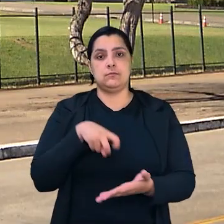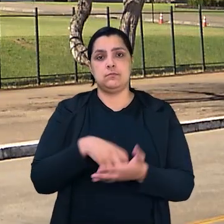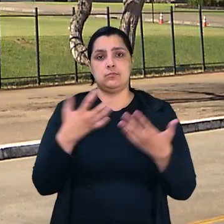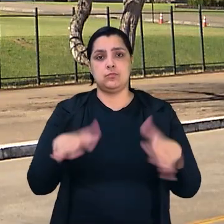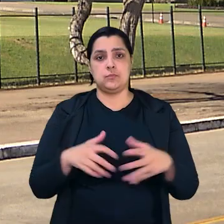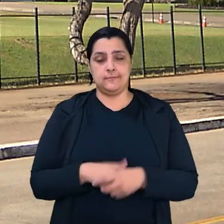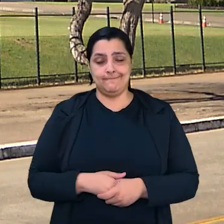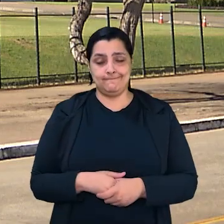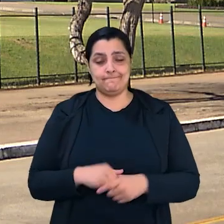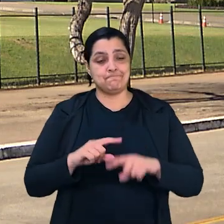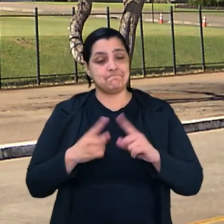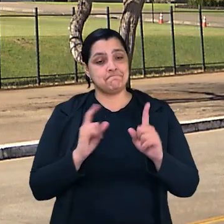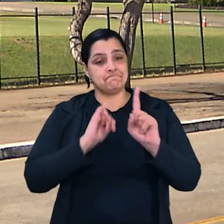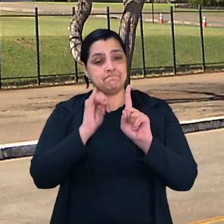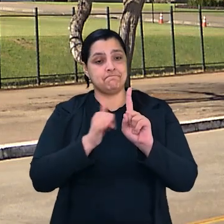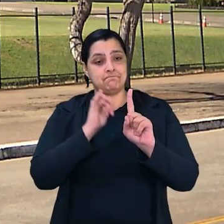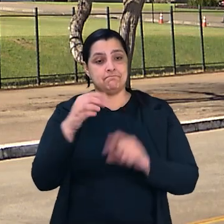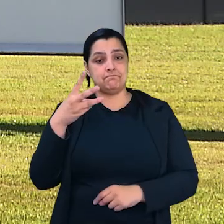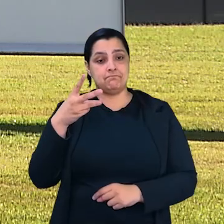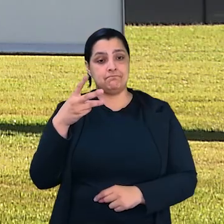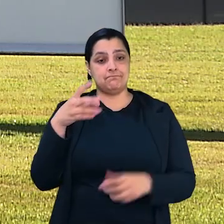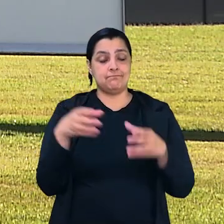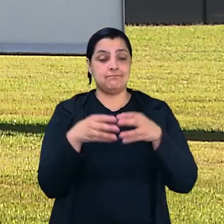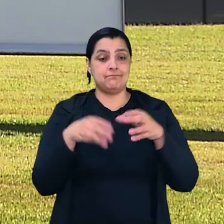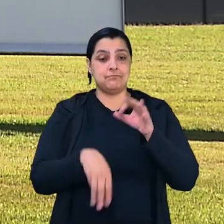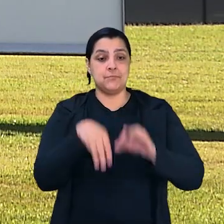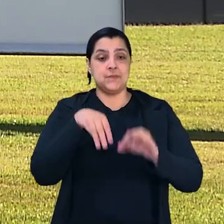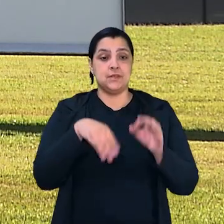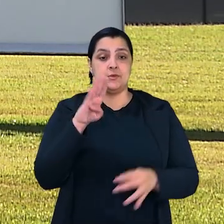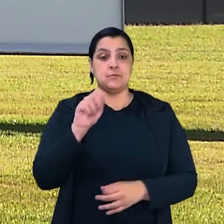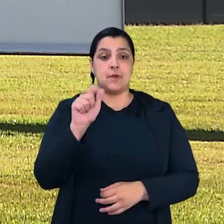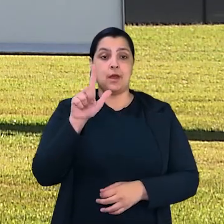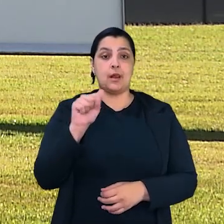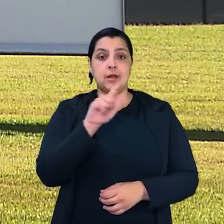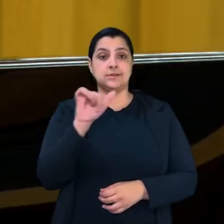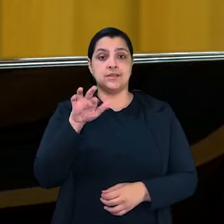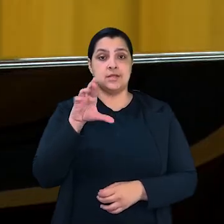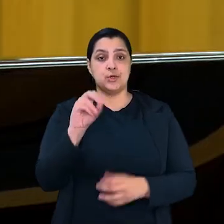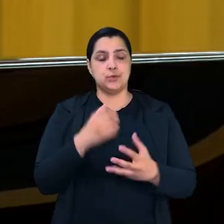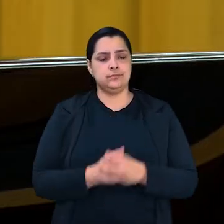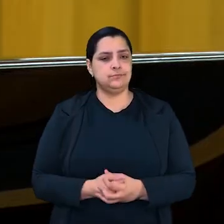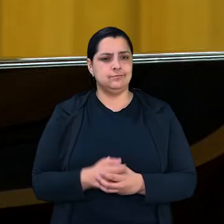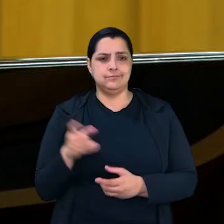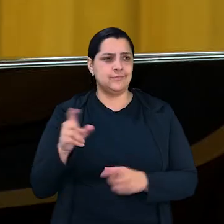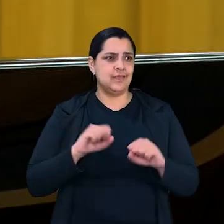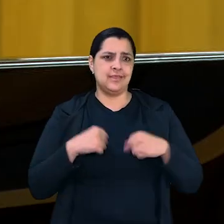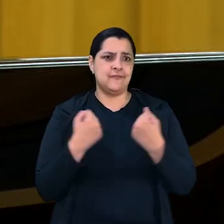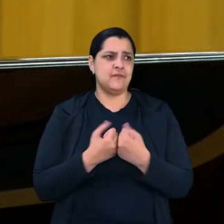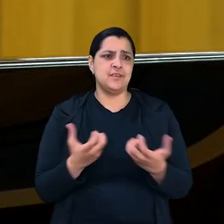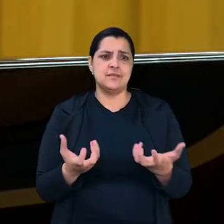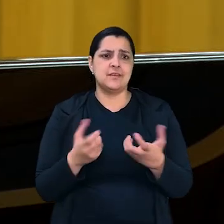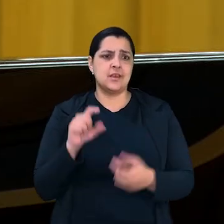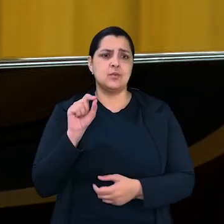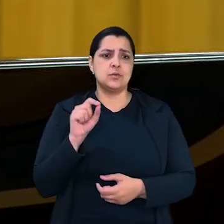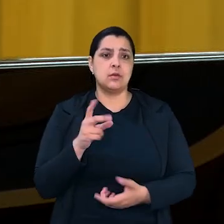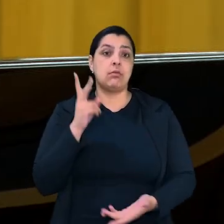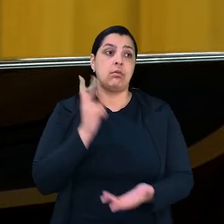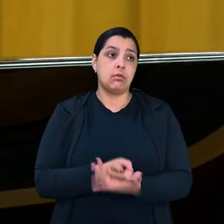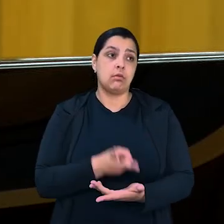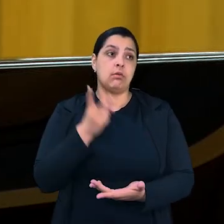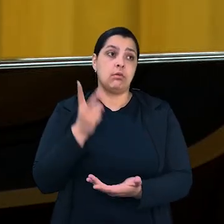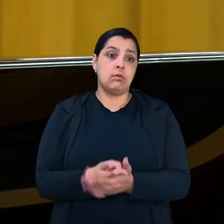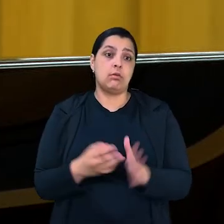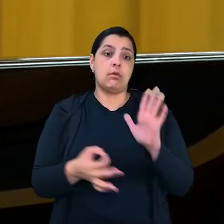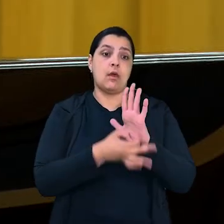rediscutir a condenação. Mas, segundo o relator na terceira turma, ministro Alberto Balazeiro, a defesa apenas repetiu